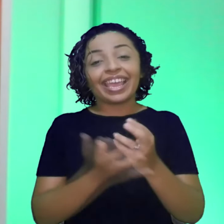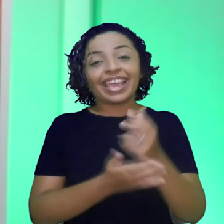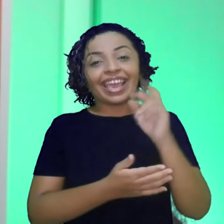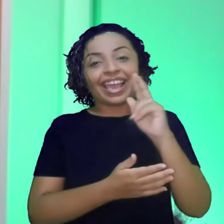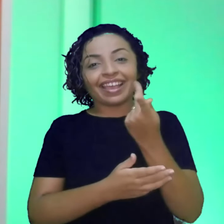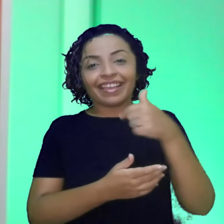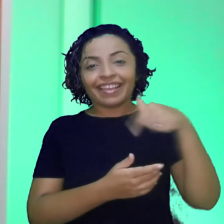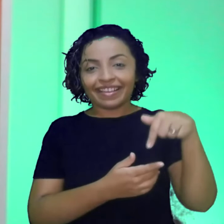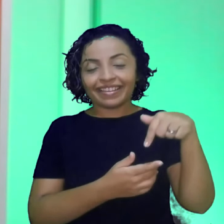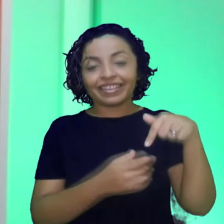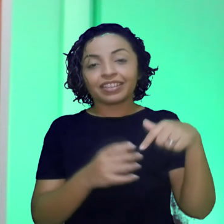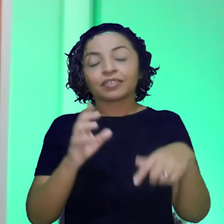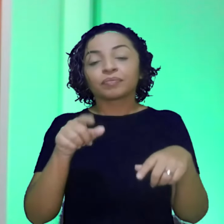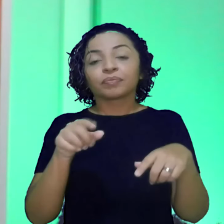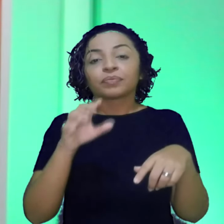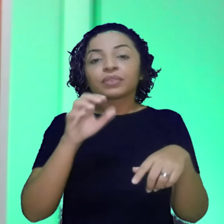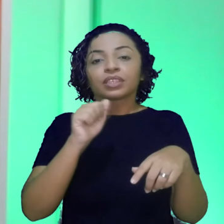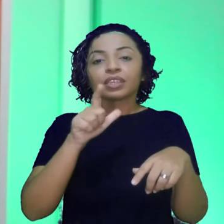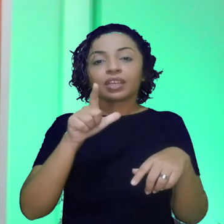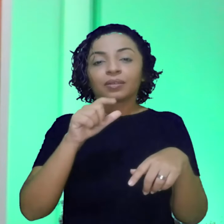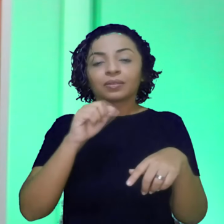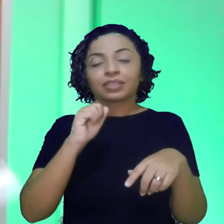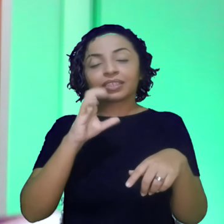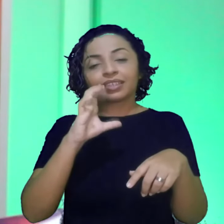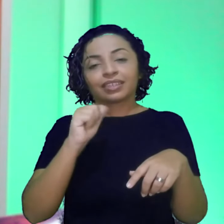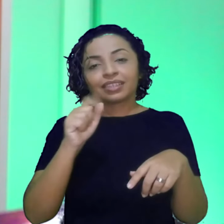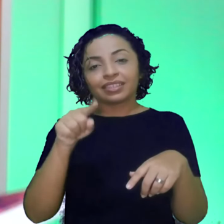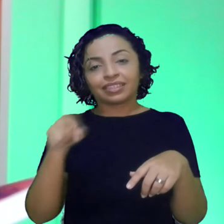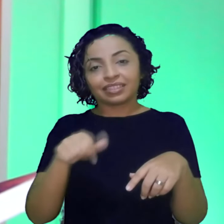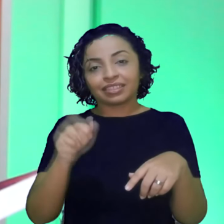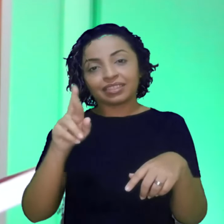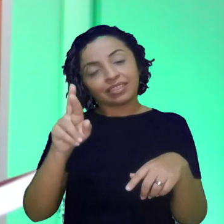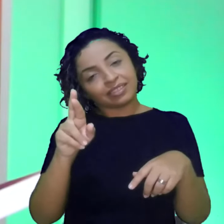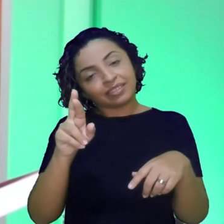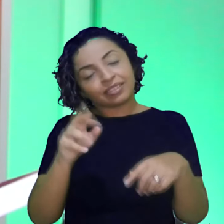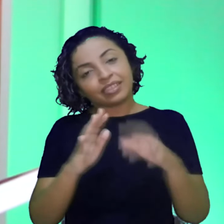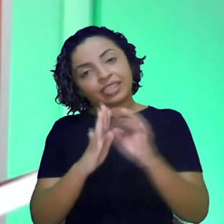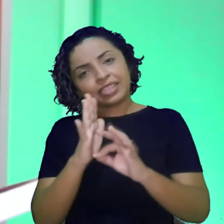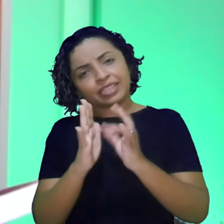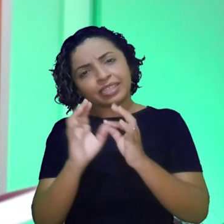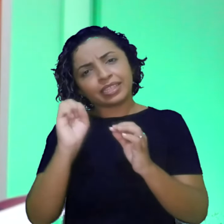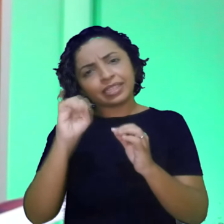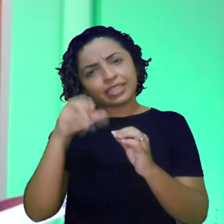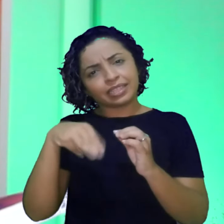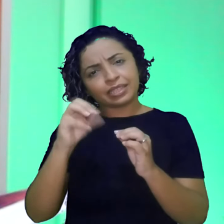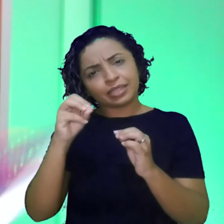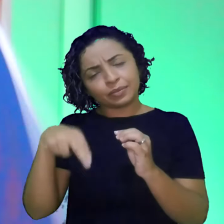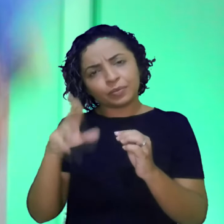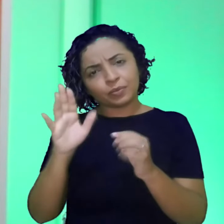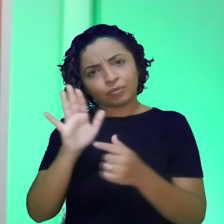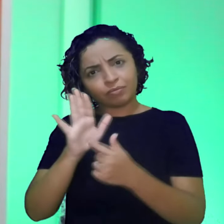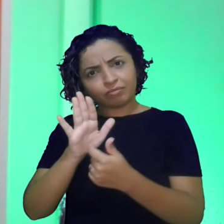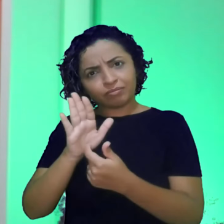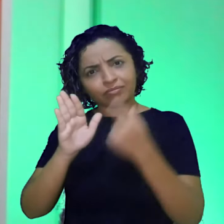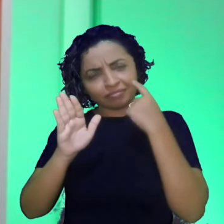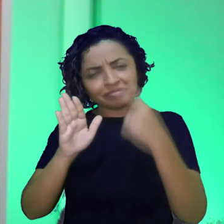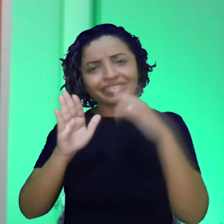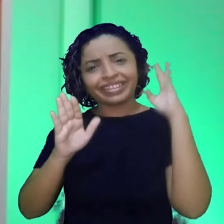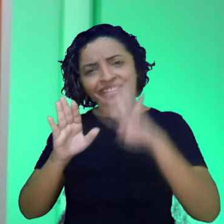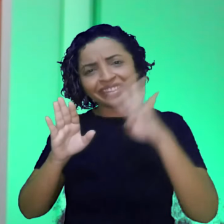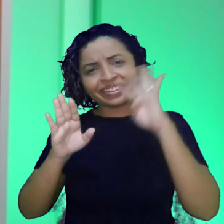editora Nemo, O Alcazar, Simon Lamoré. Que capa legal isso aqui, essa construção